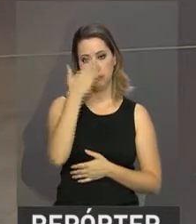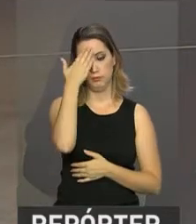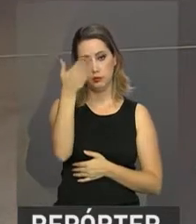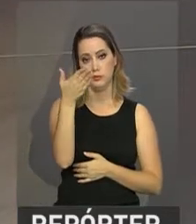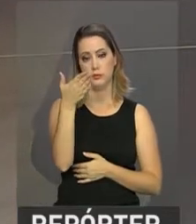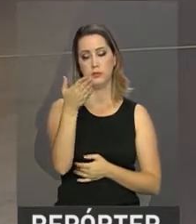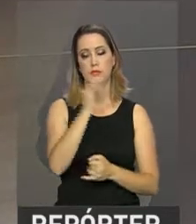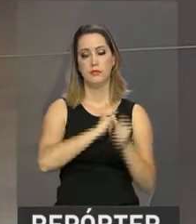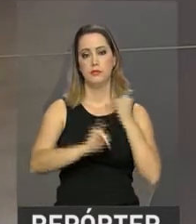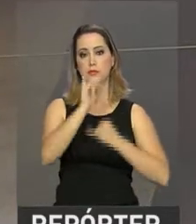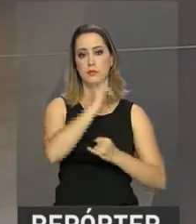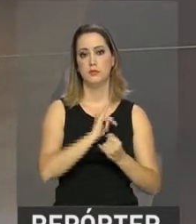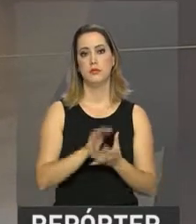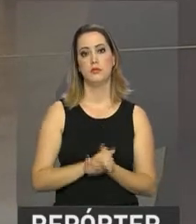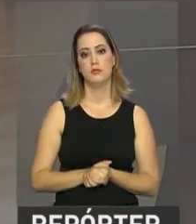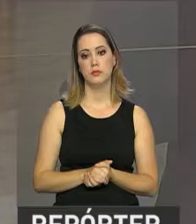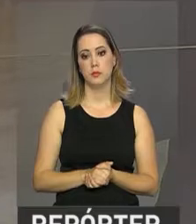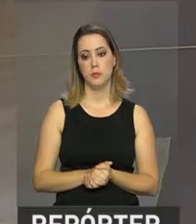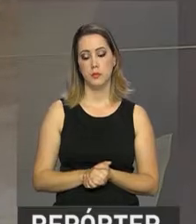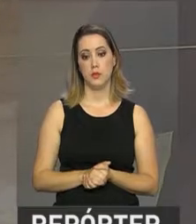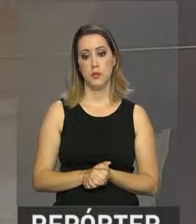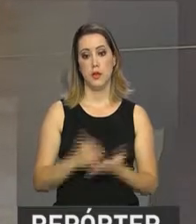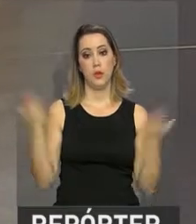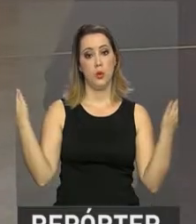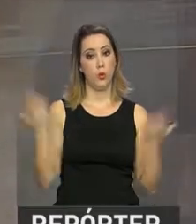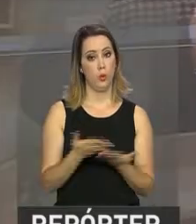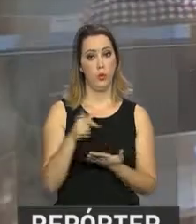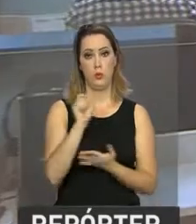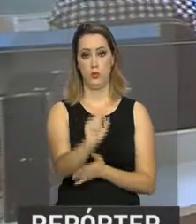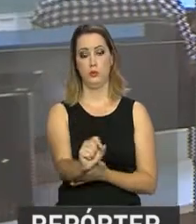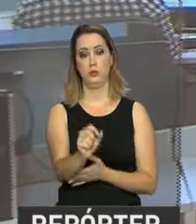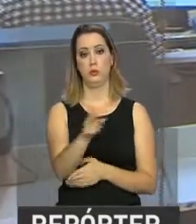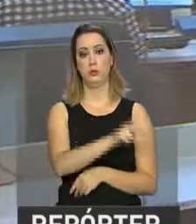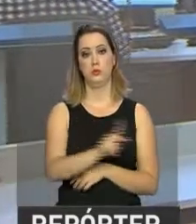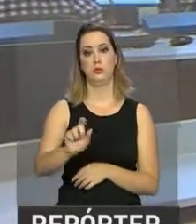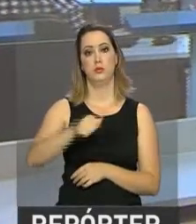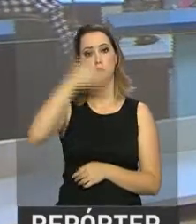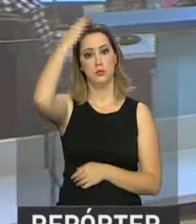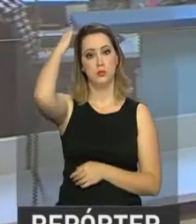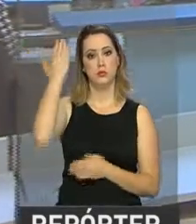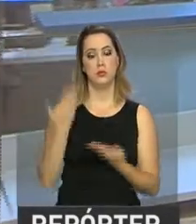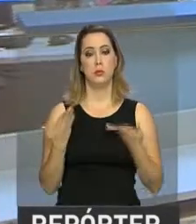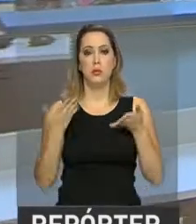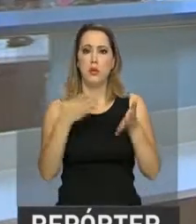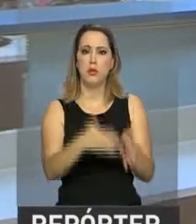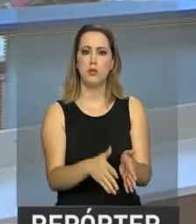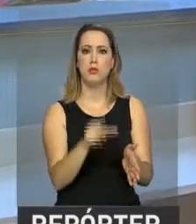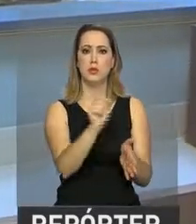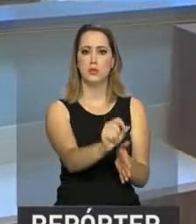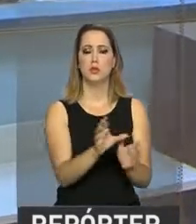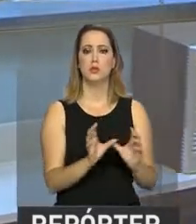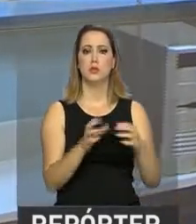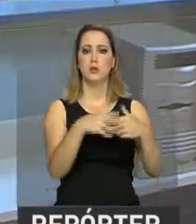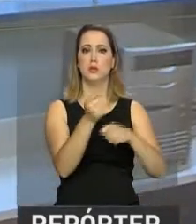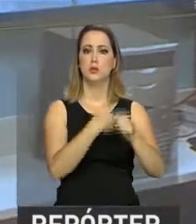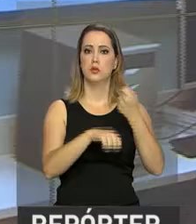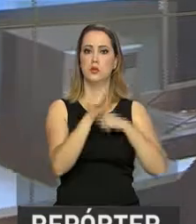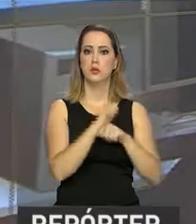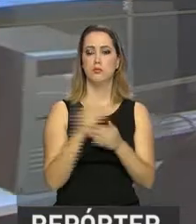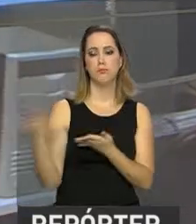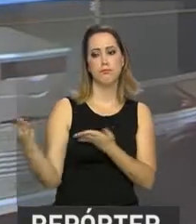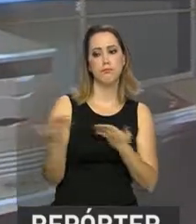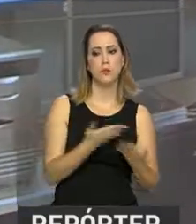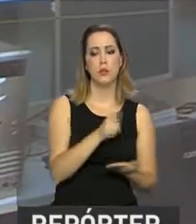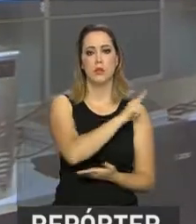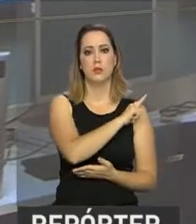João Pedro, pelas suas informações. E olha, nesta quinta-feira, o presidente Michel Temer e integrantes da equipe econômica receberam